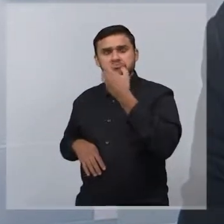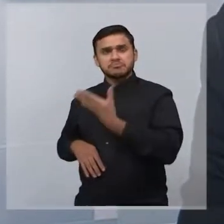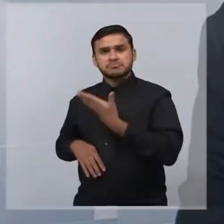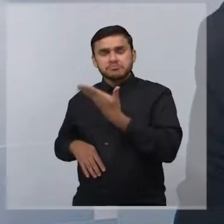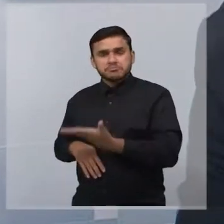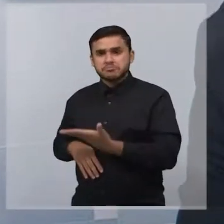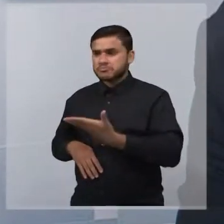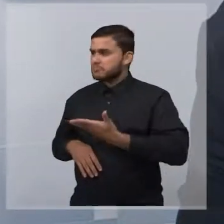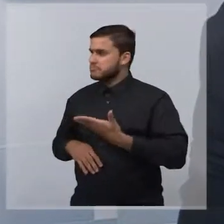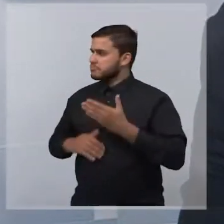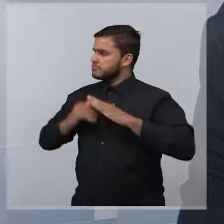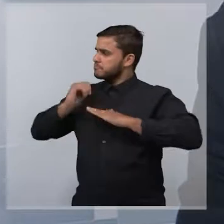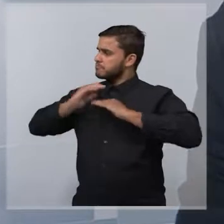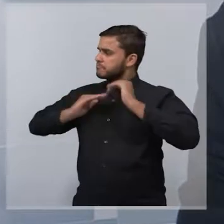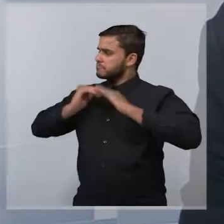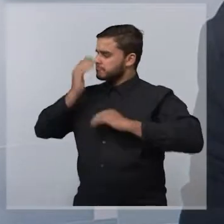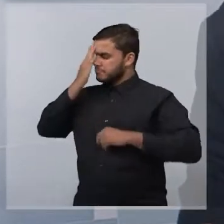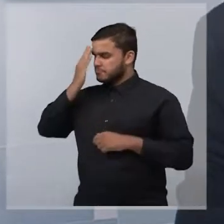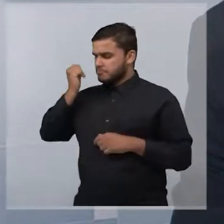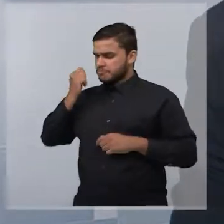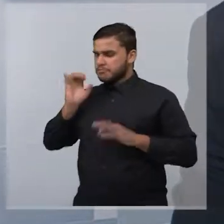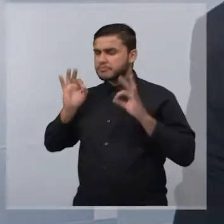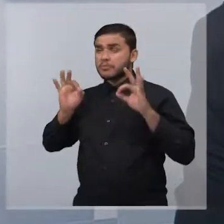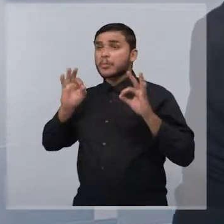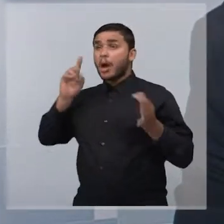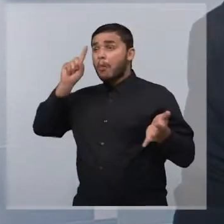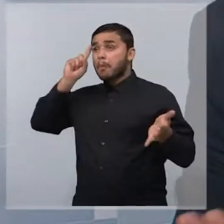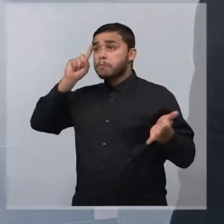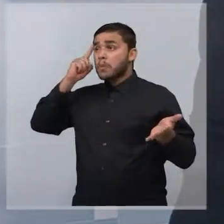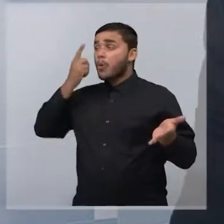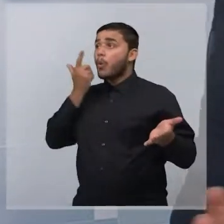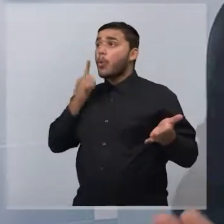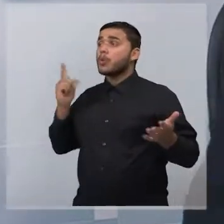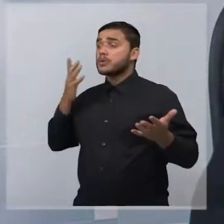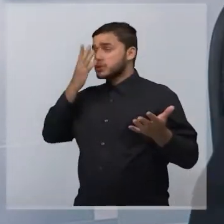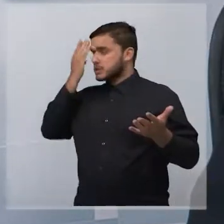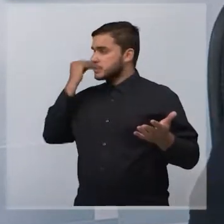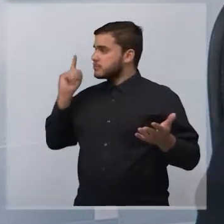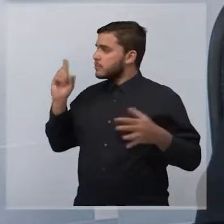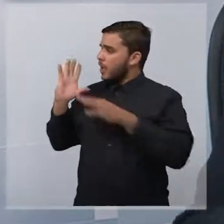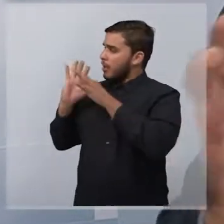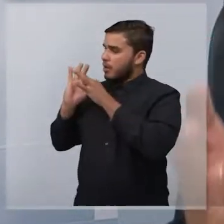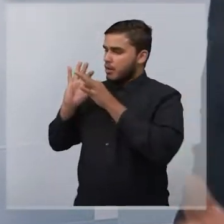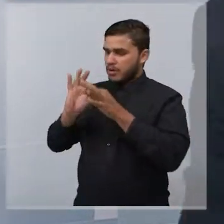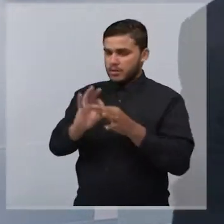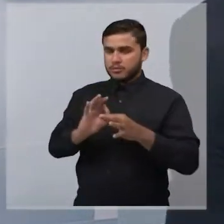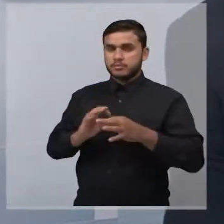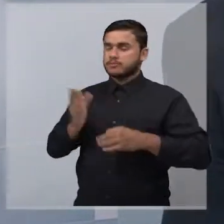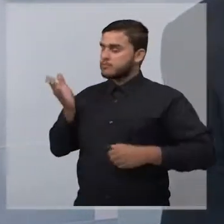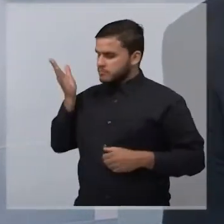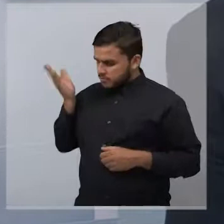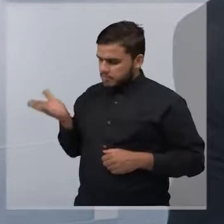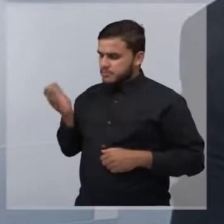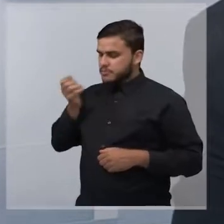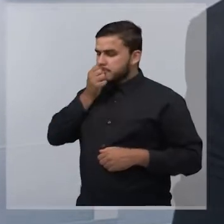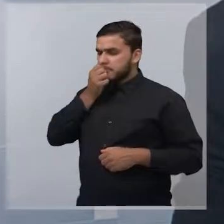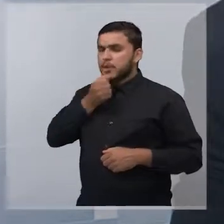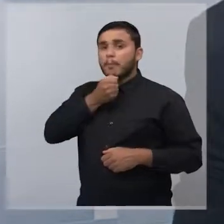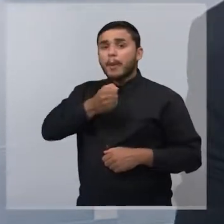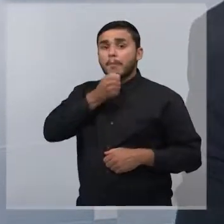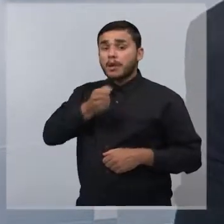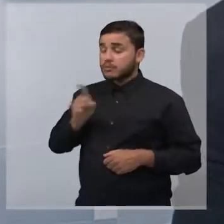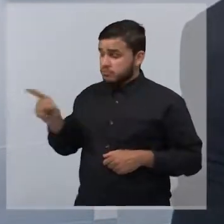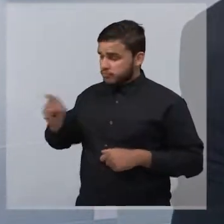um jornalista que não passa as coisas desapercebido. Você, bem no contexto, deu um bom exemplo,